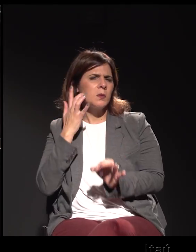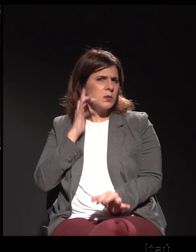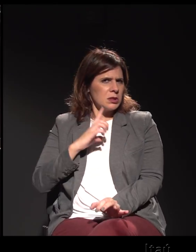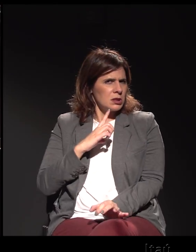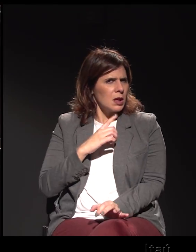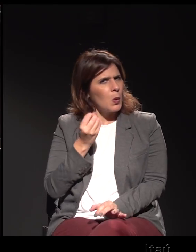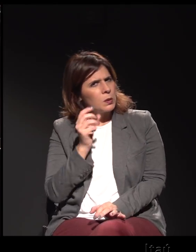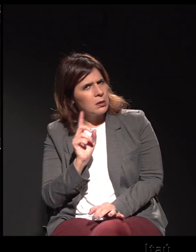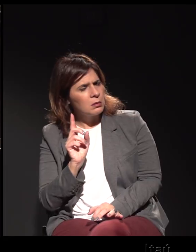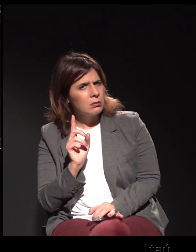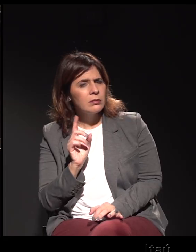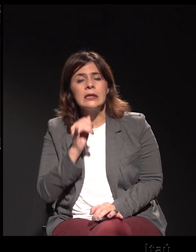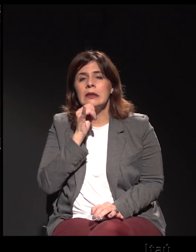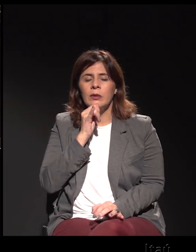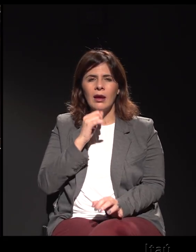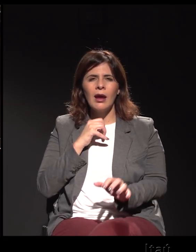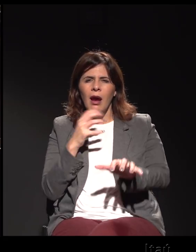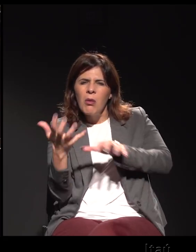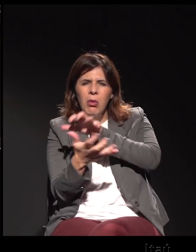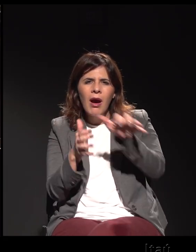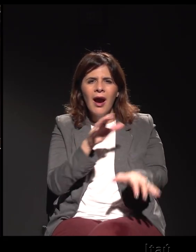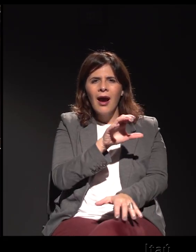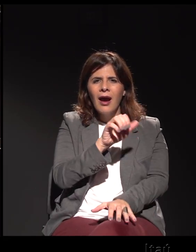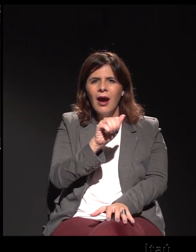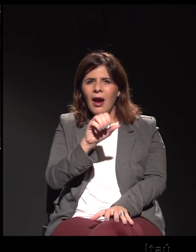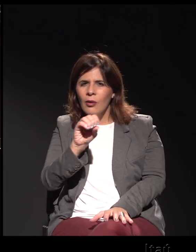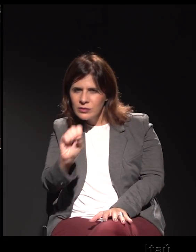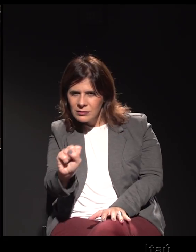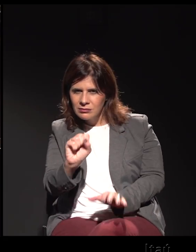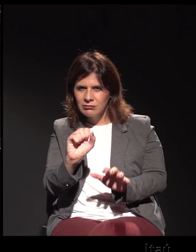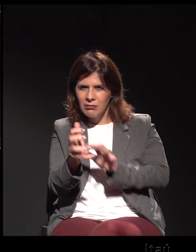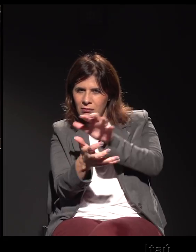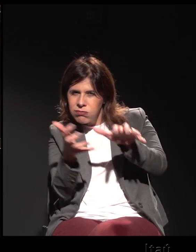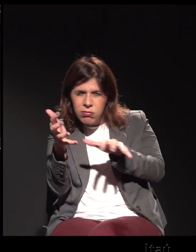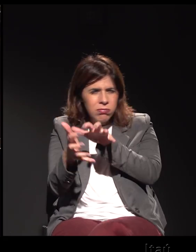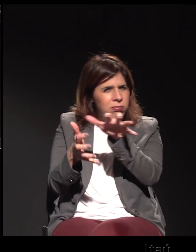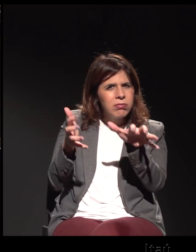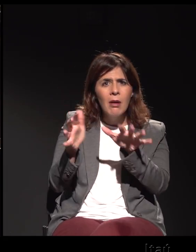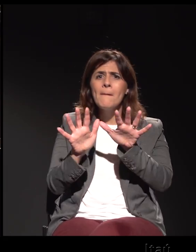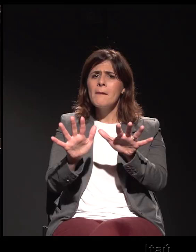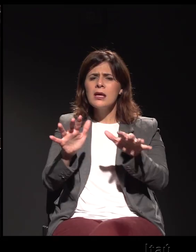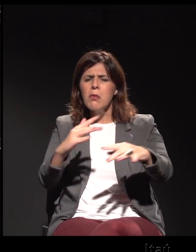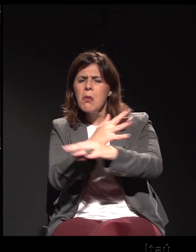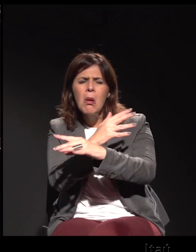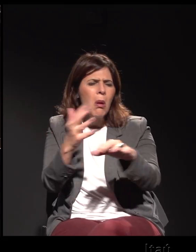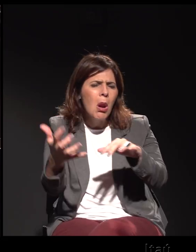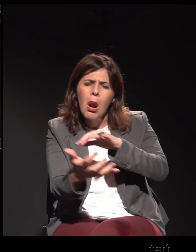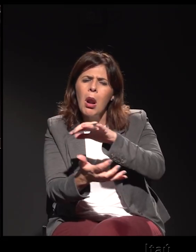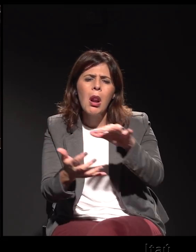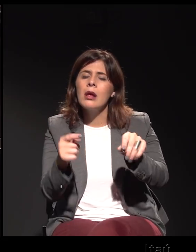organiza, né? Se é que tem, mas que a gente fala tanto do caos, né? Mas esse